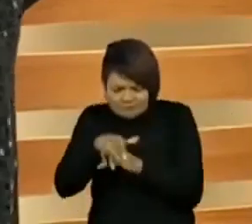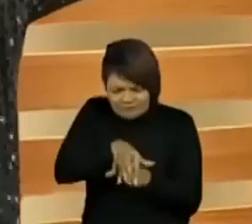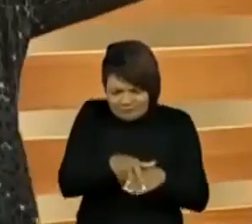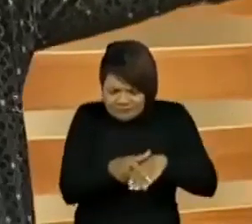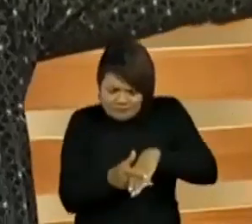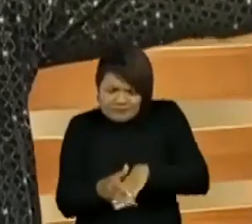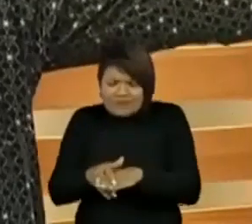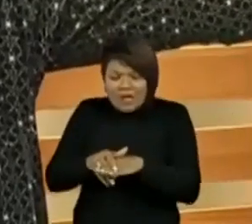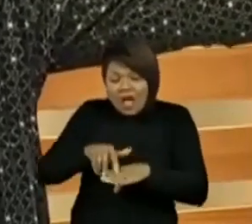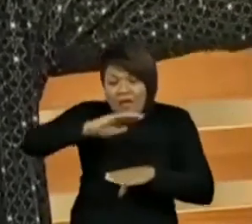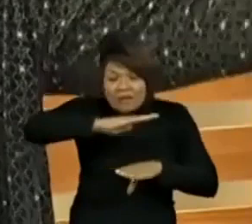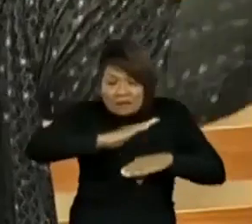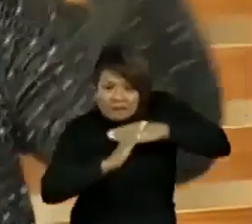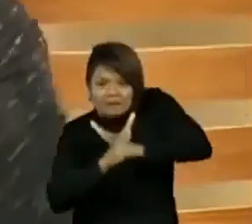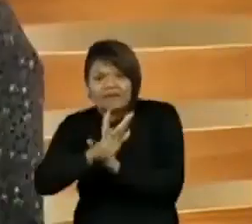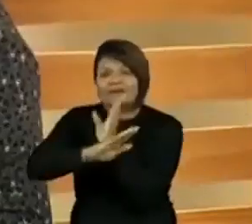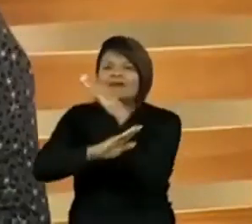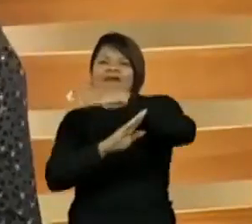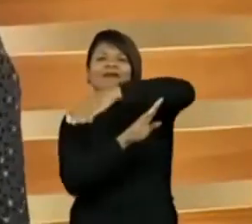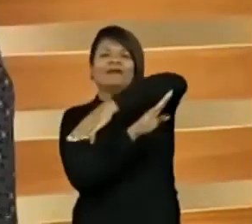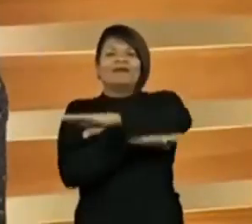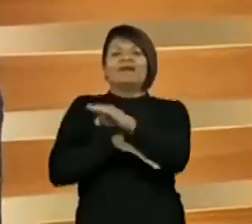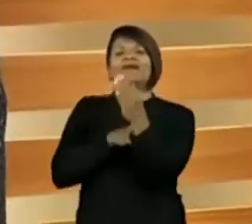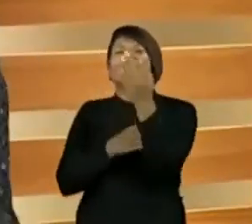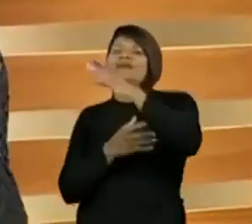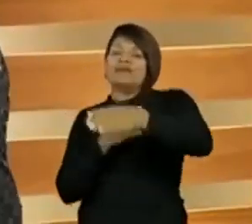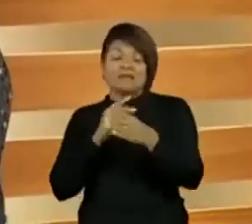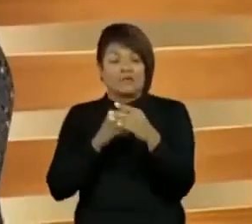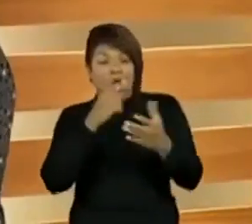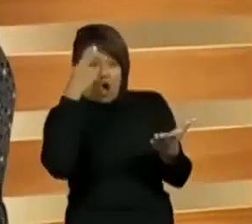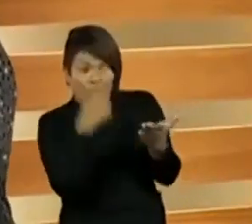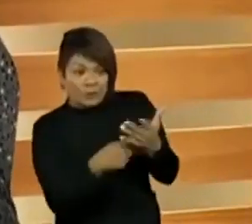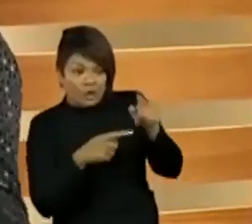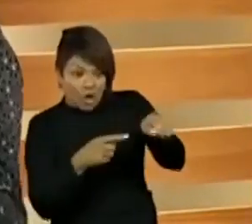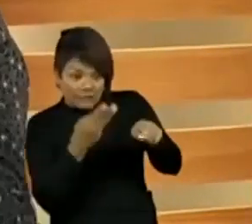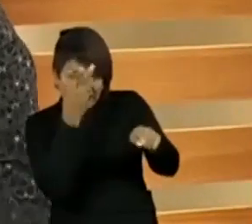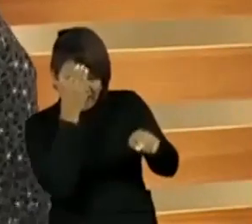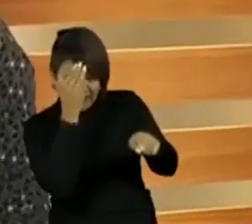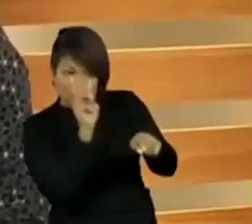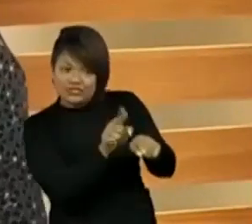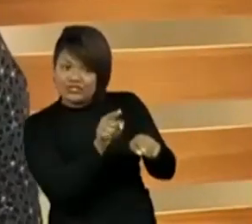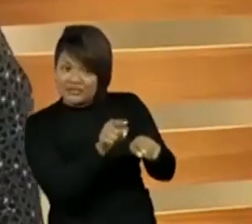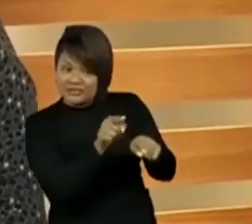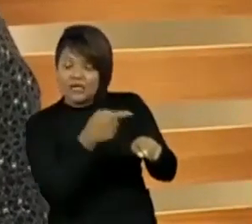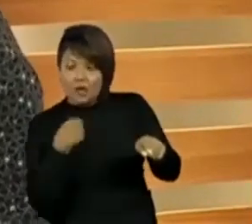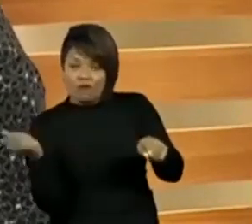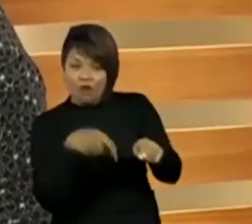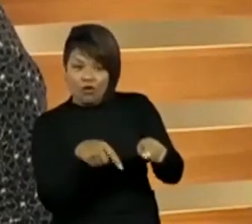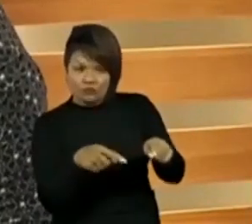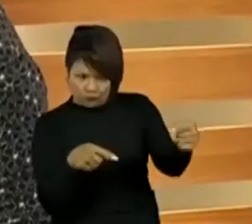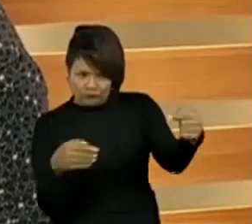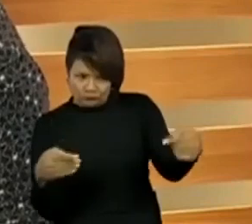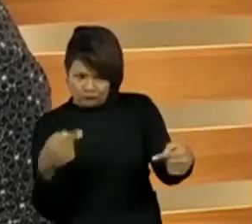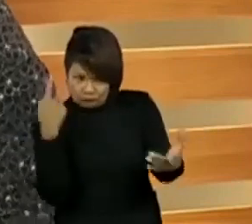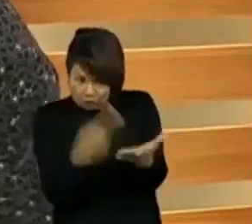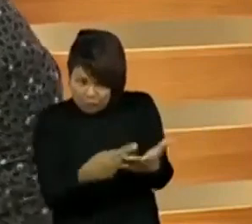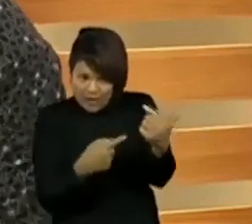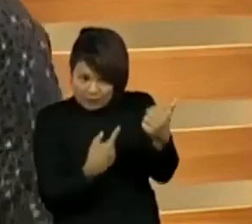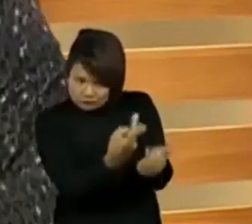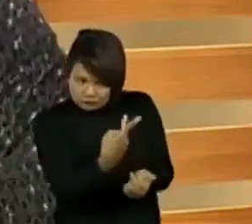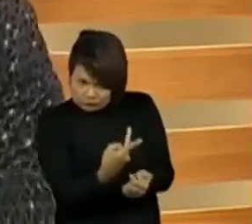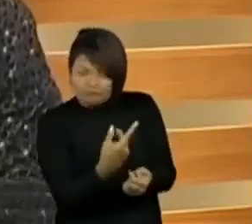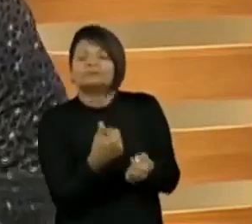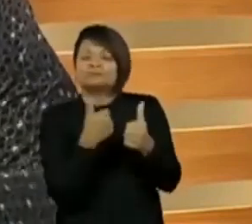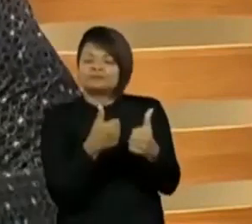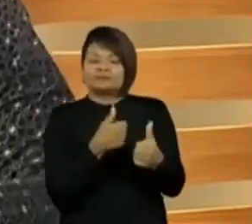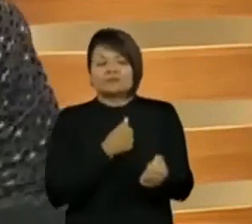para casa. Combinou com o golfinho que dali a 3 dias ela estaria de volta. Assim,